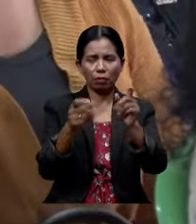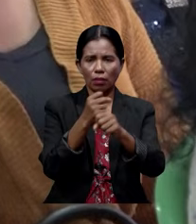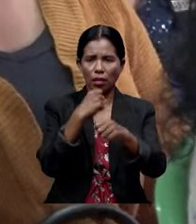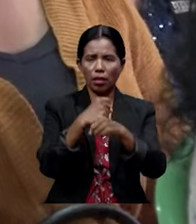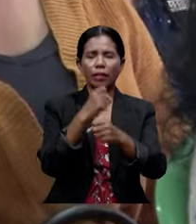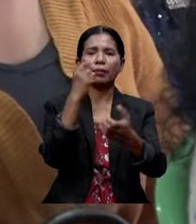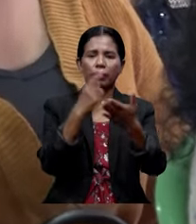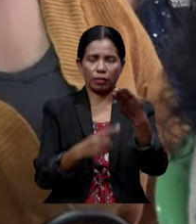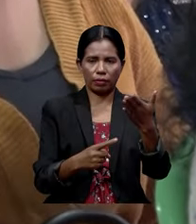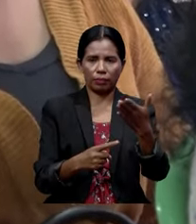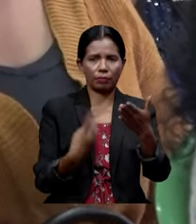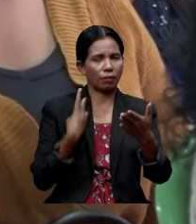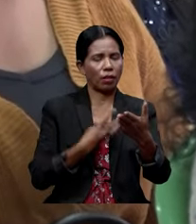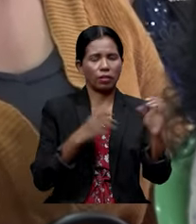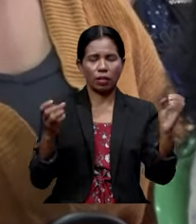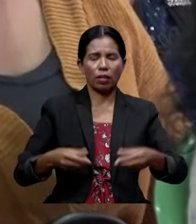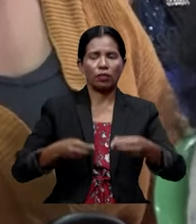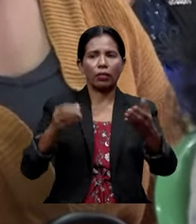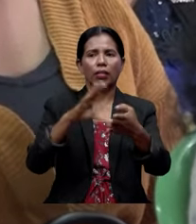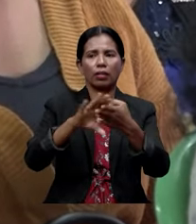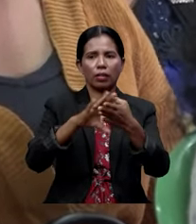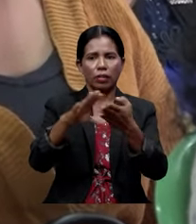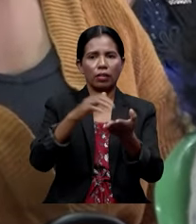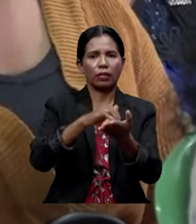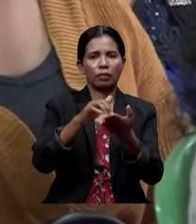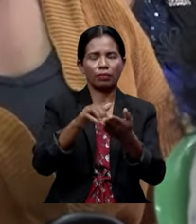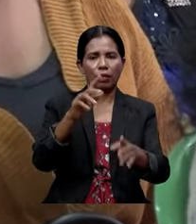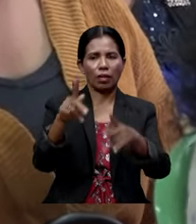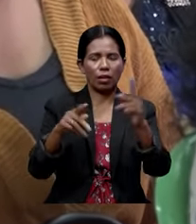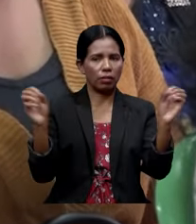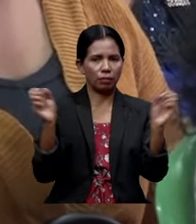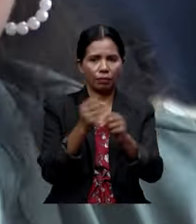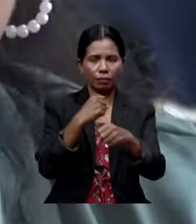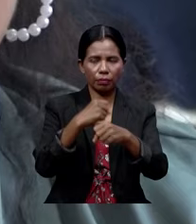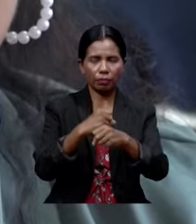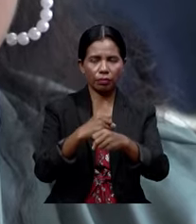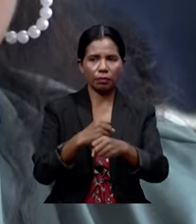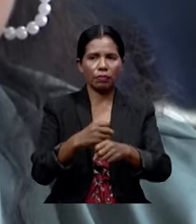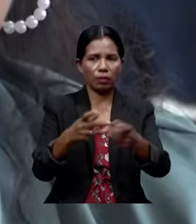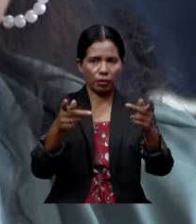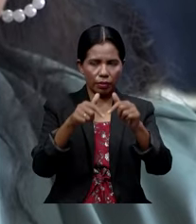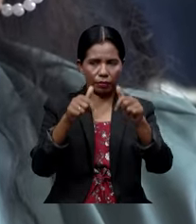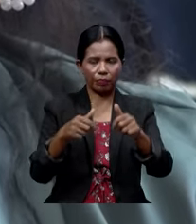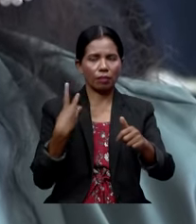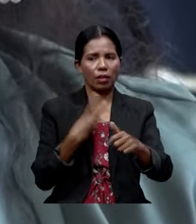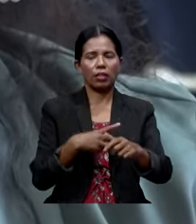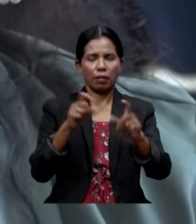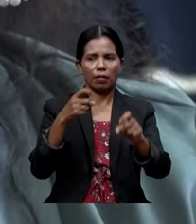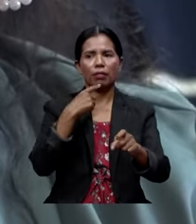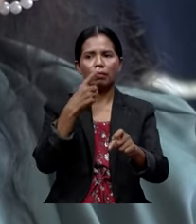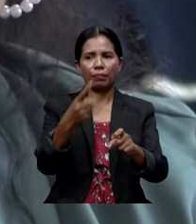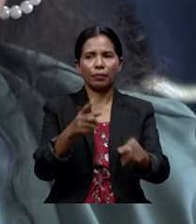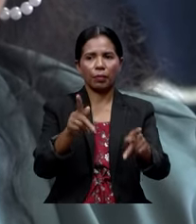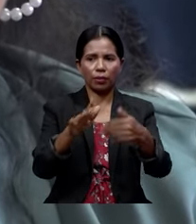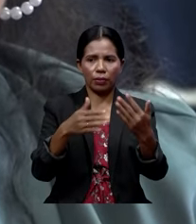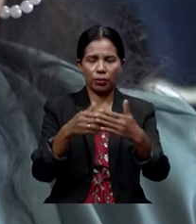saida e tala fo licenciamento ba e mane be afena ni la os halo i sectoral i dane para atu hatete kata e mo